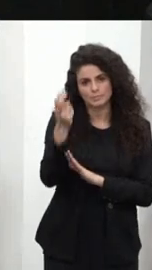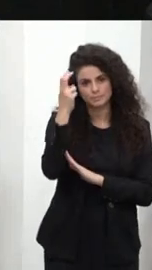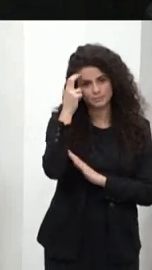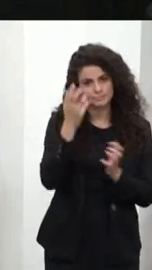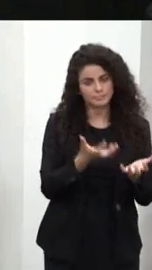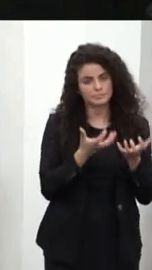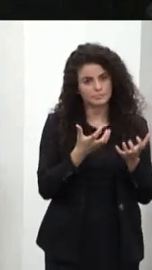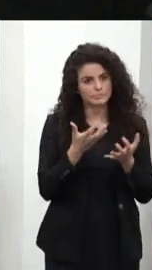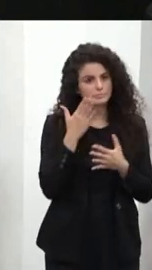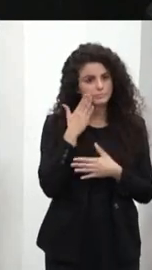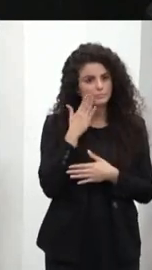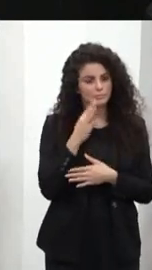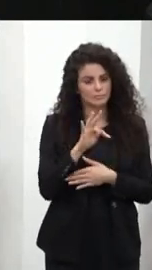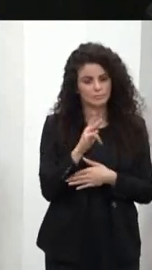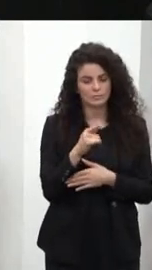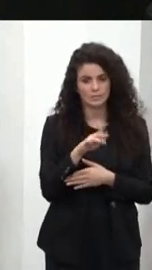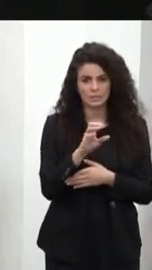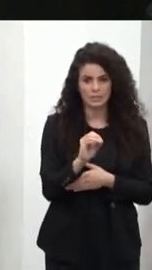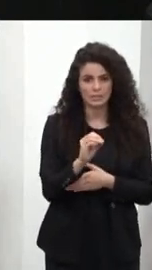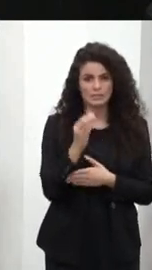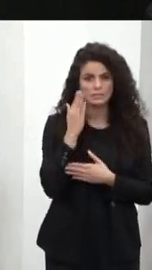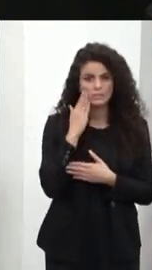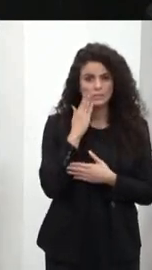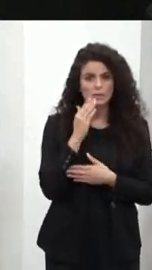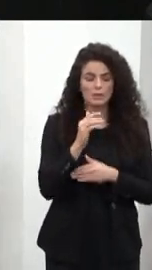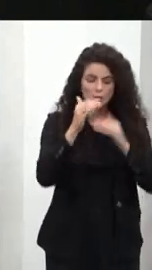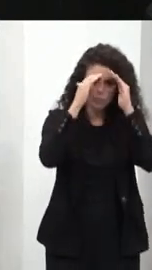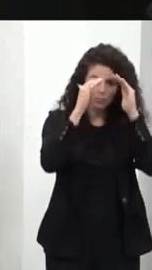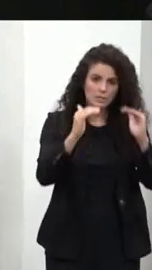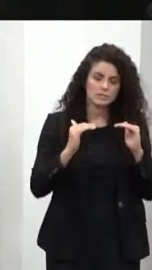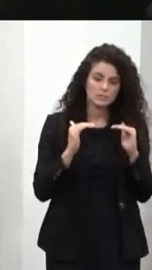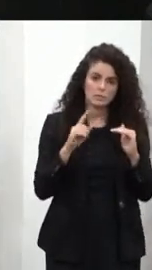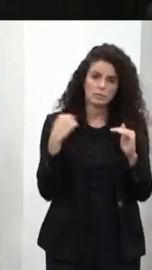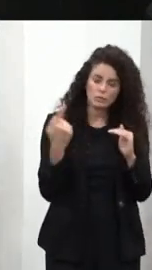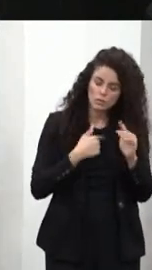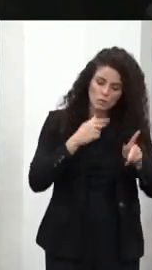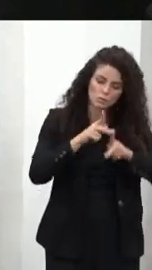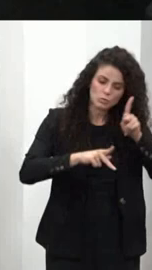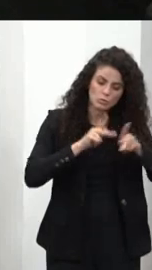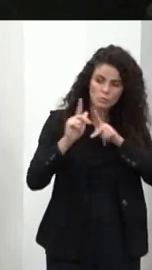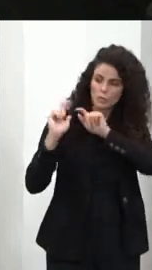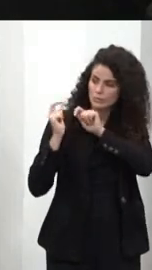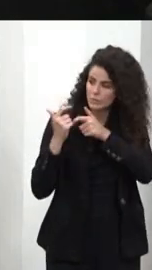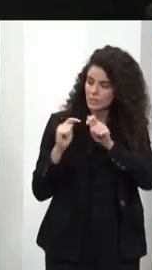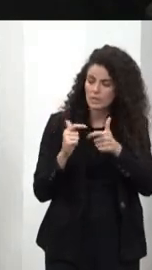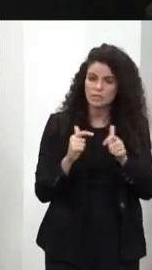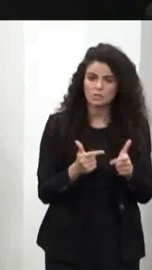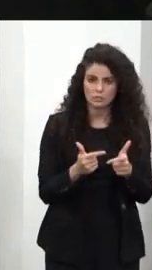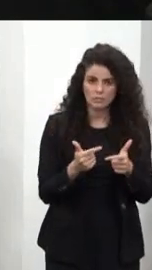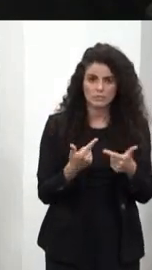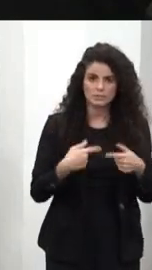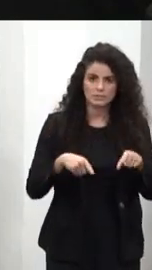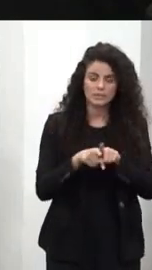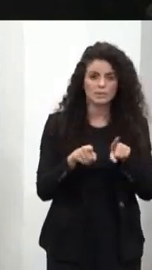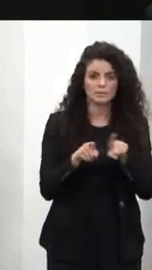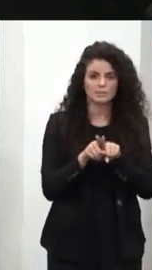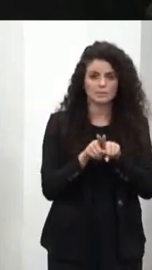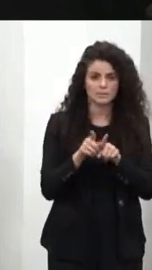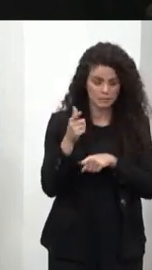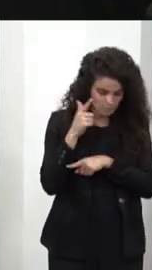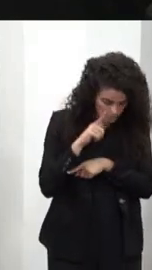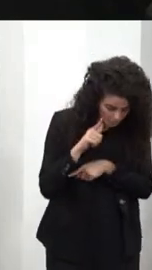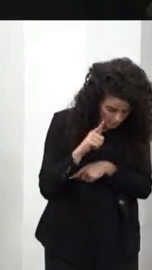né aí assim uma consideração o respeito para que esse povo tradicionais né as povos tradicionais que